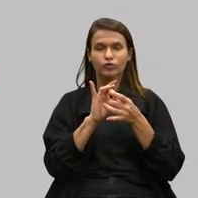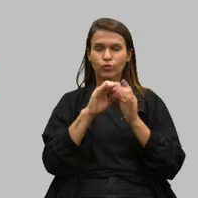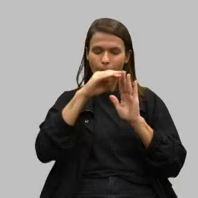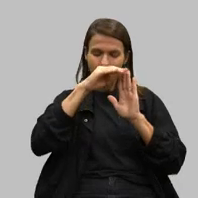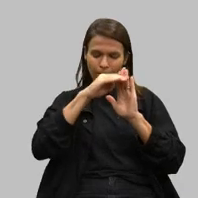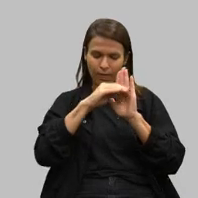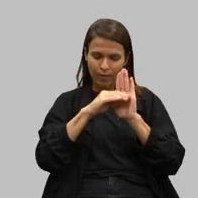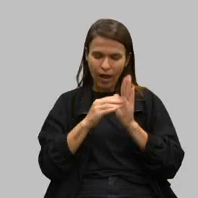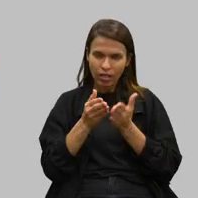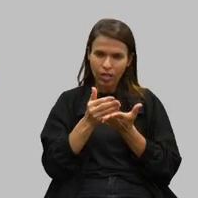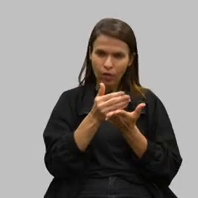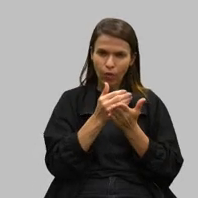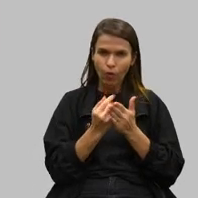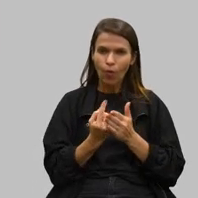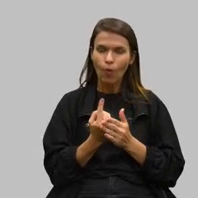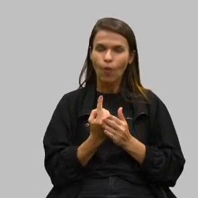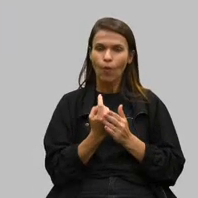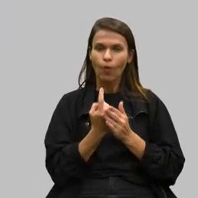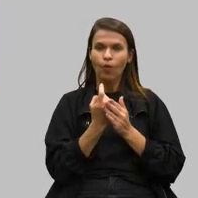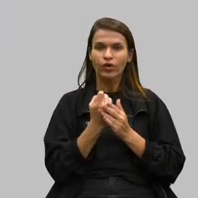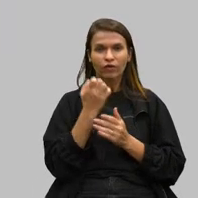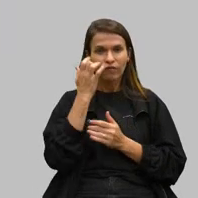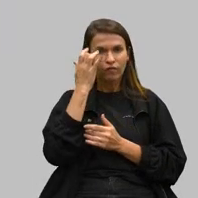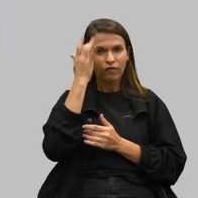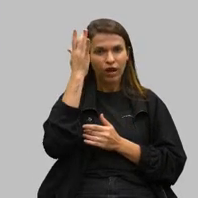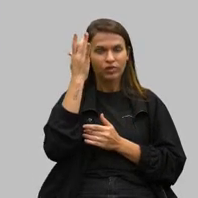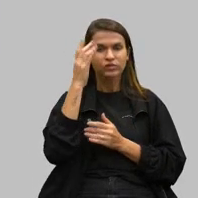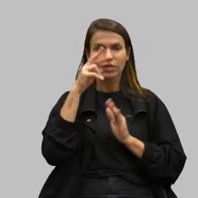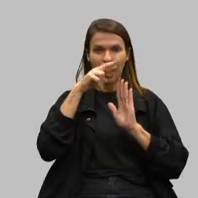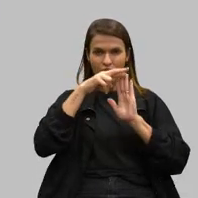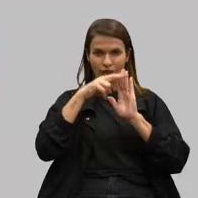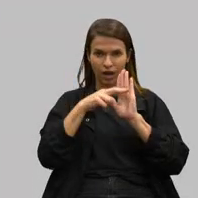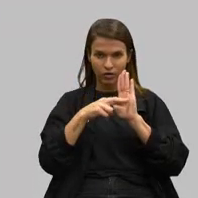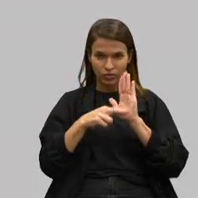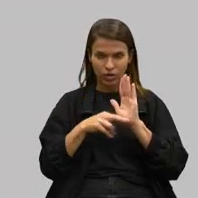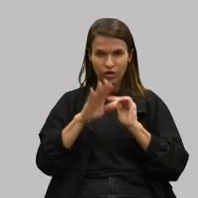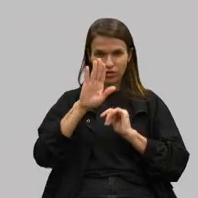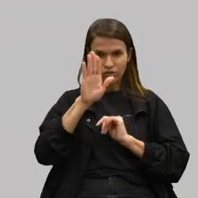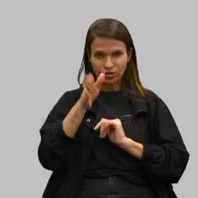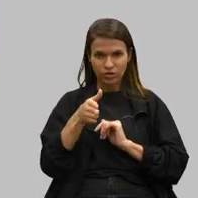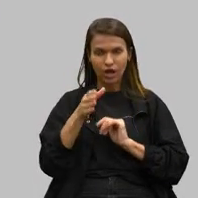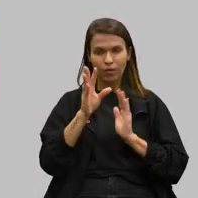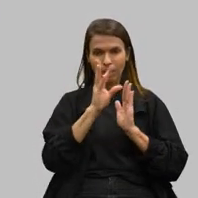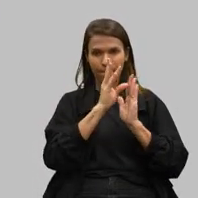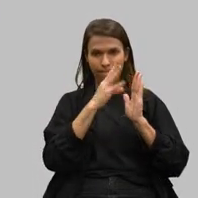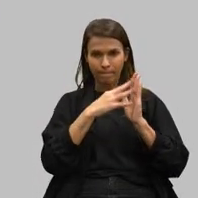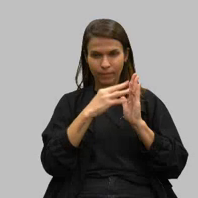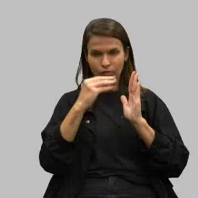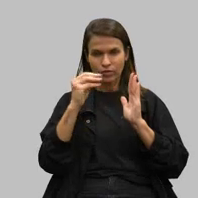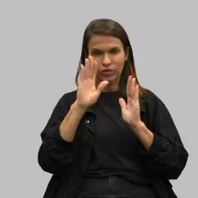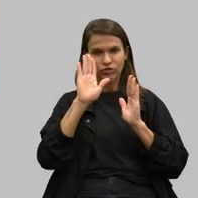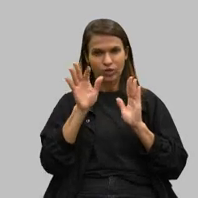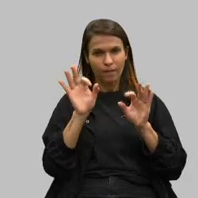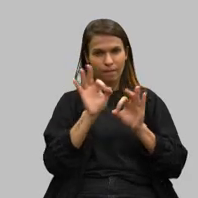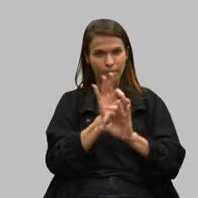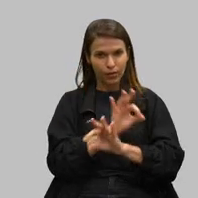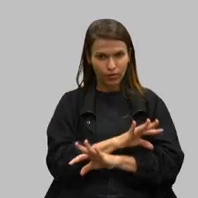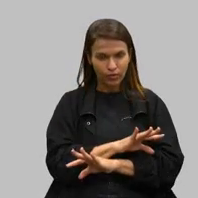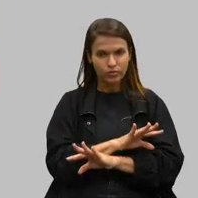dados único, fácil de dar relatório. Então, já fechamos a modelagem, já fechamos